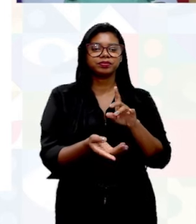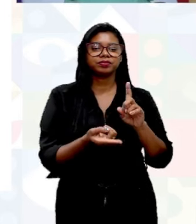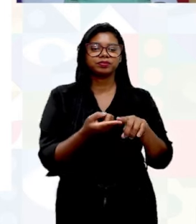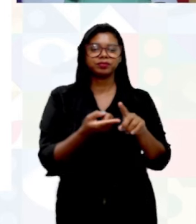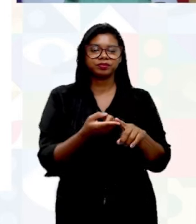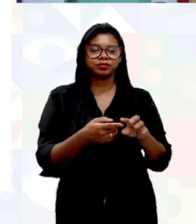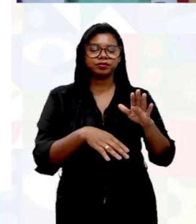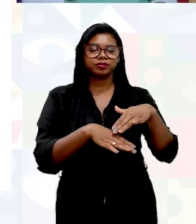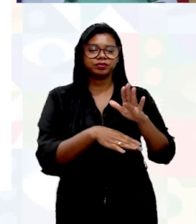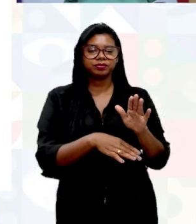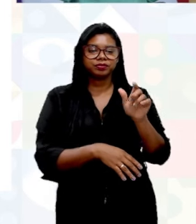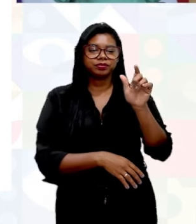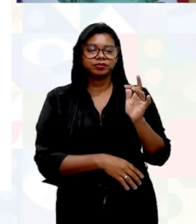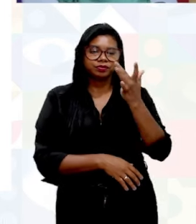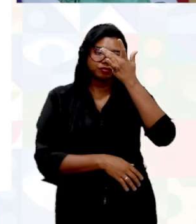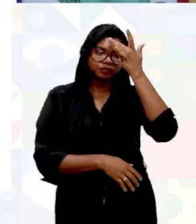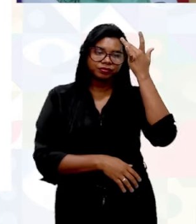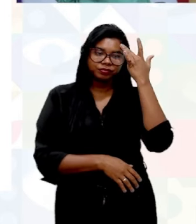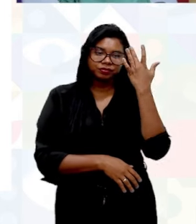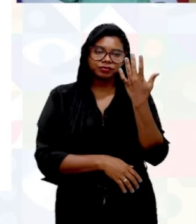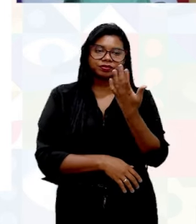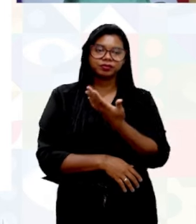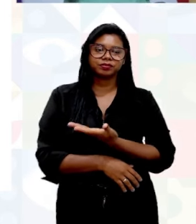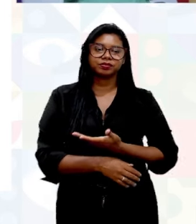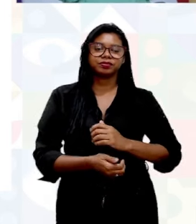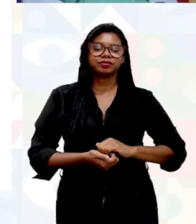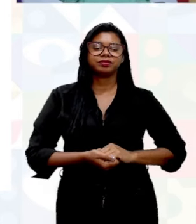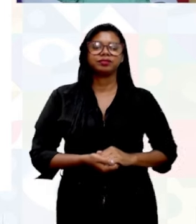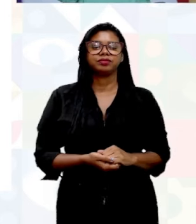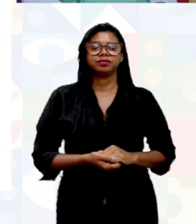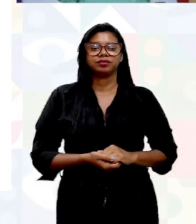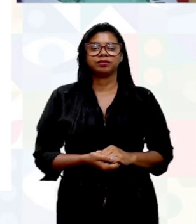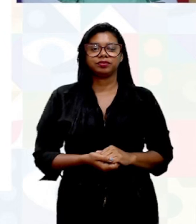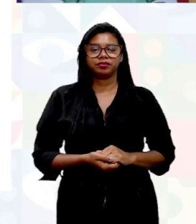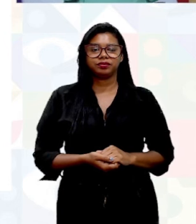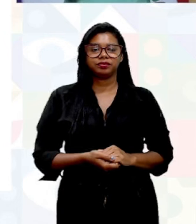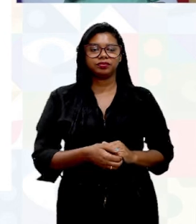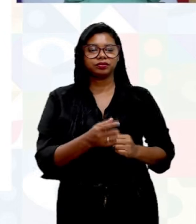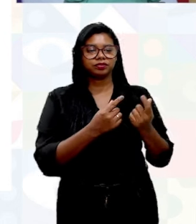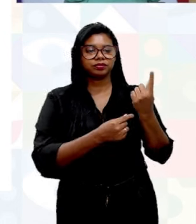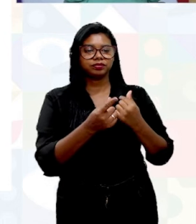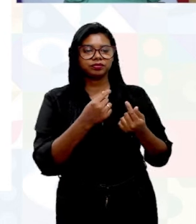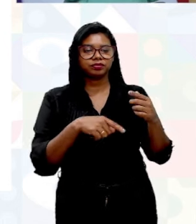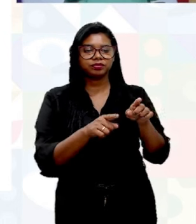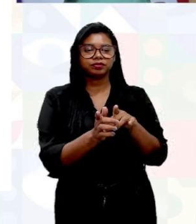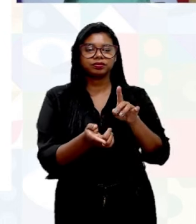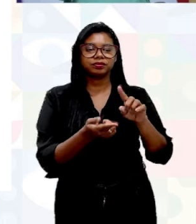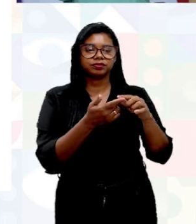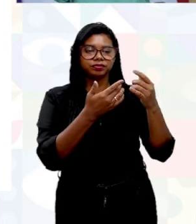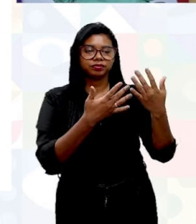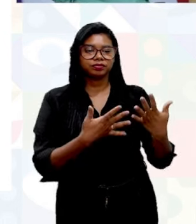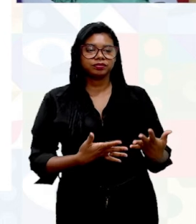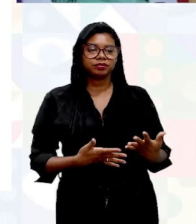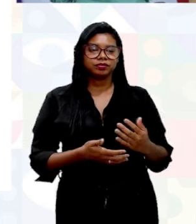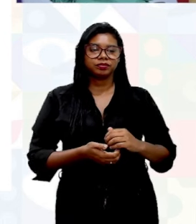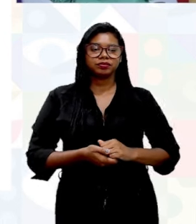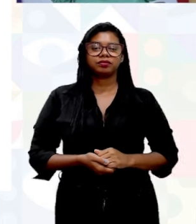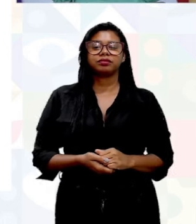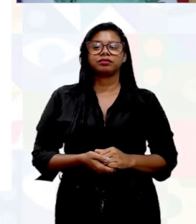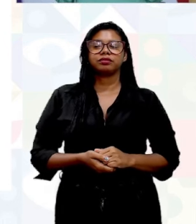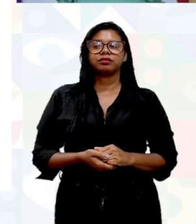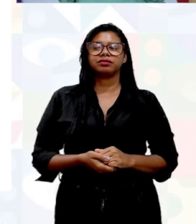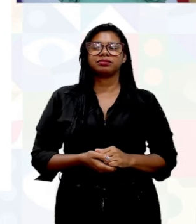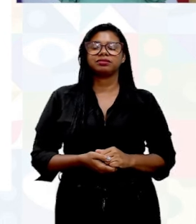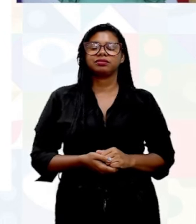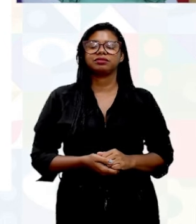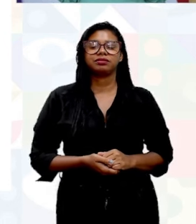mais pessoal, mais humanizada, tá? Aí vem o negociador detalhista. Esse negociador detalhista, como o próprio